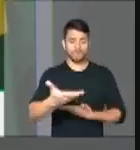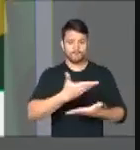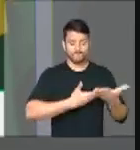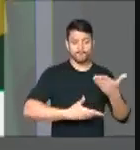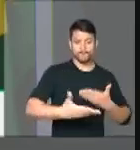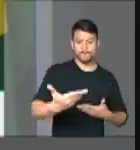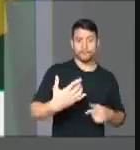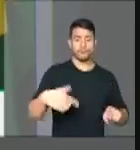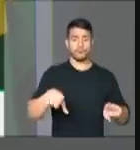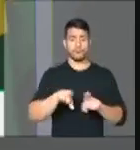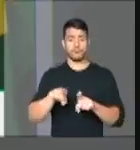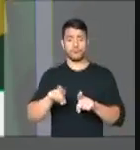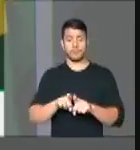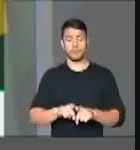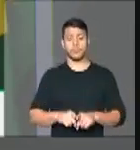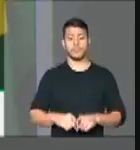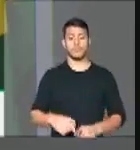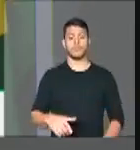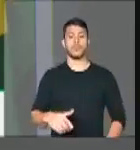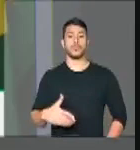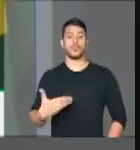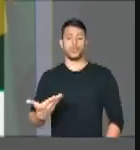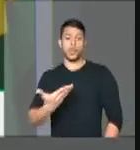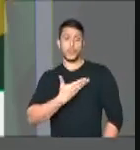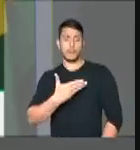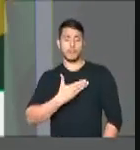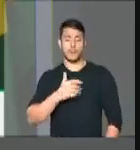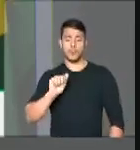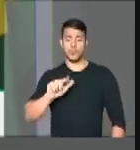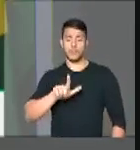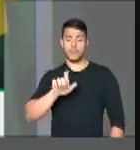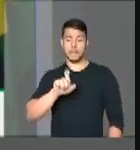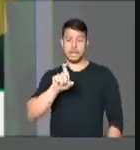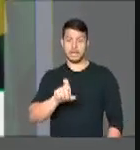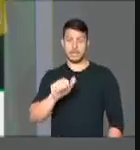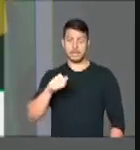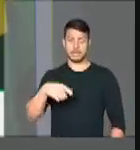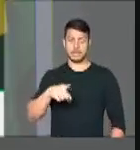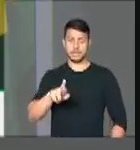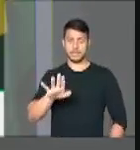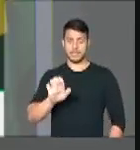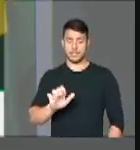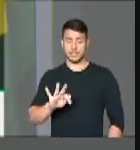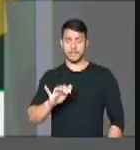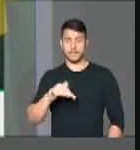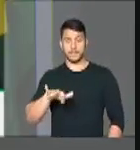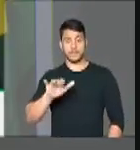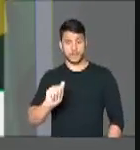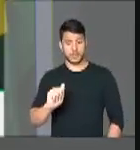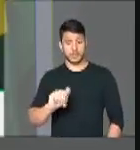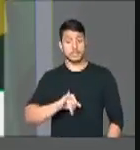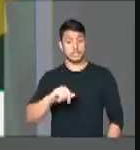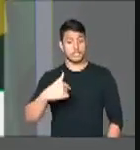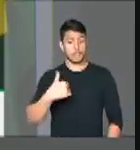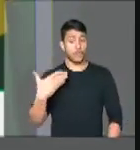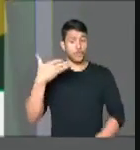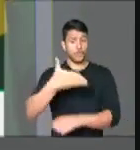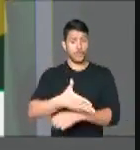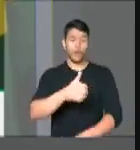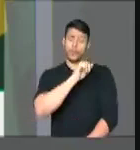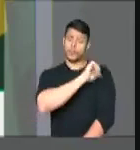também com meu colega deputado estadual Alexandre Freitas, que foi eleito pelo Novo lá no Rio de Janeiro. Quando eu estou no Rio, eu trabalho no gabinete dele lá